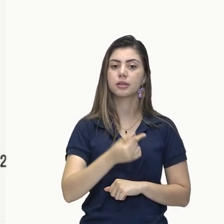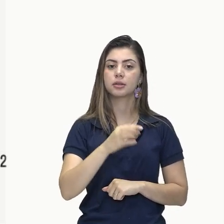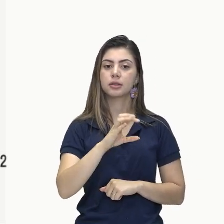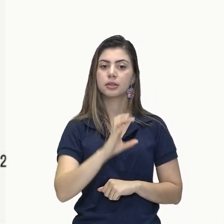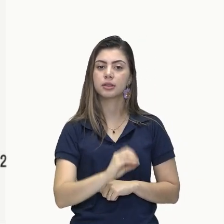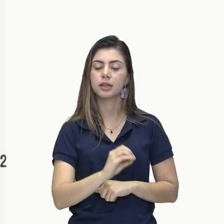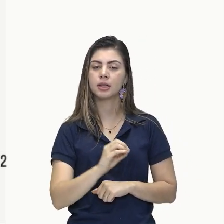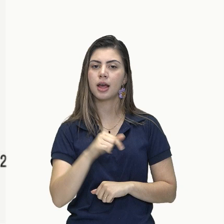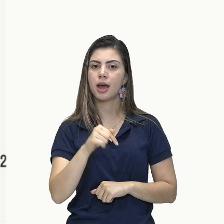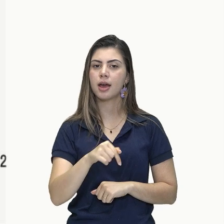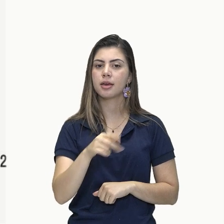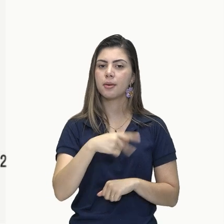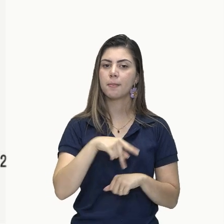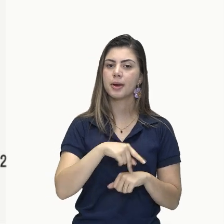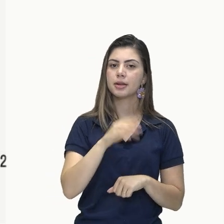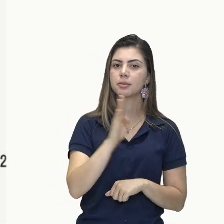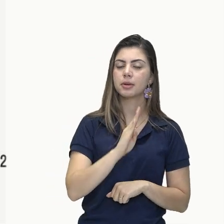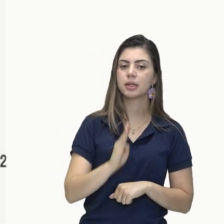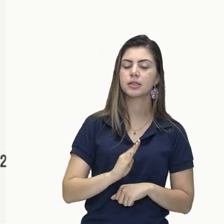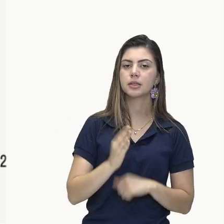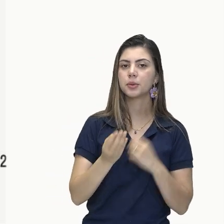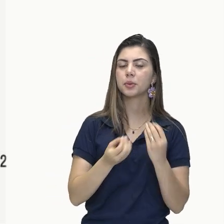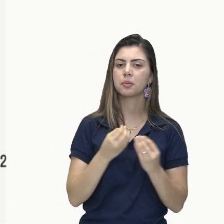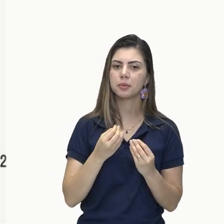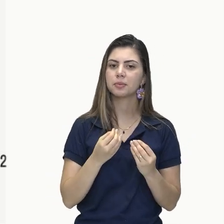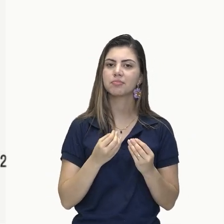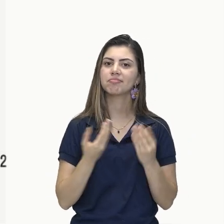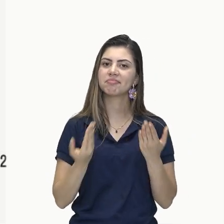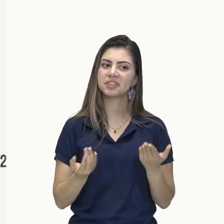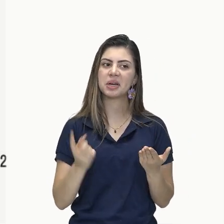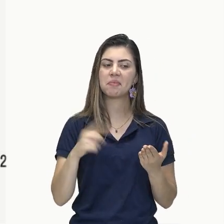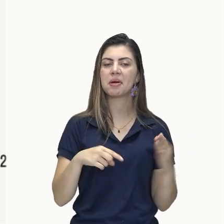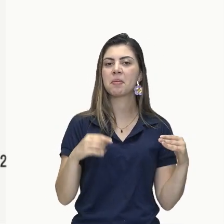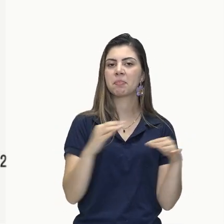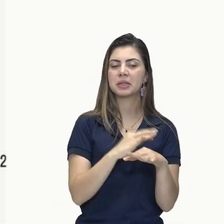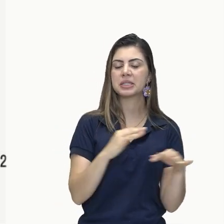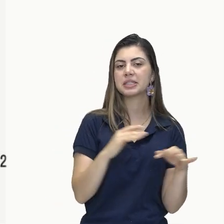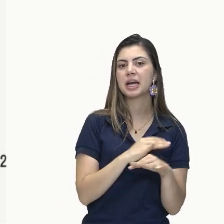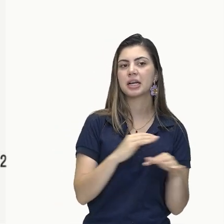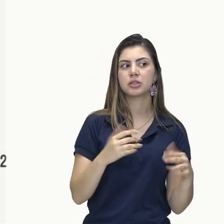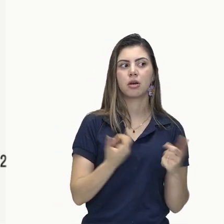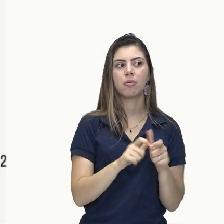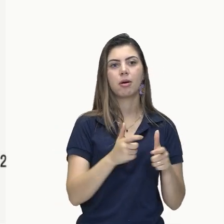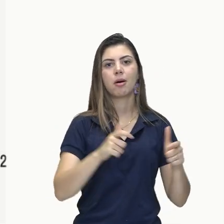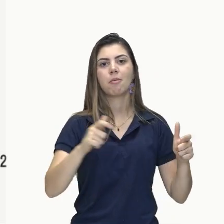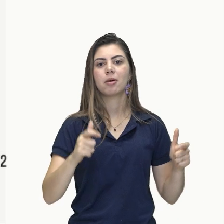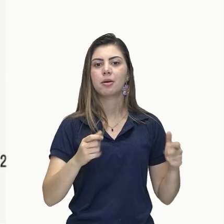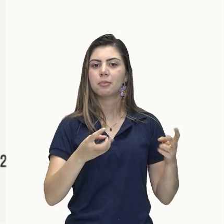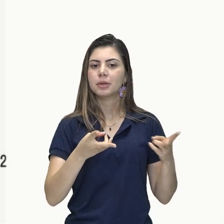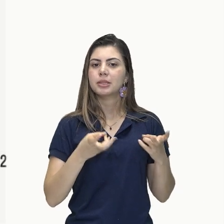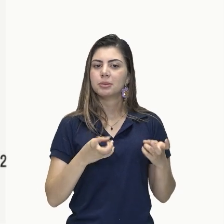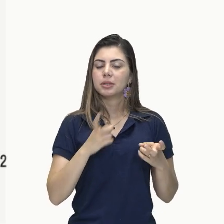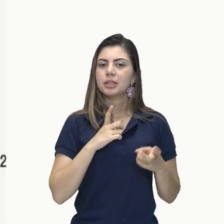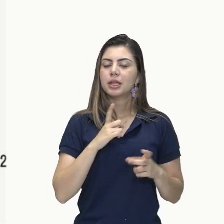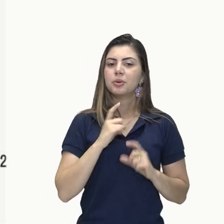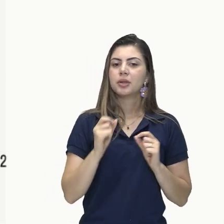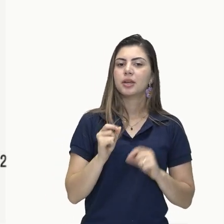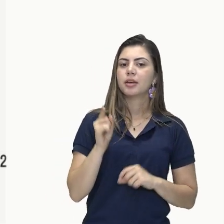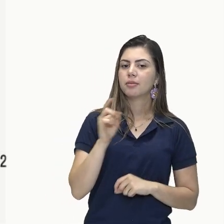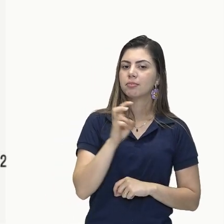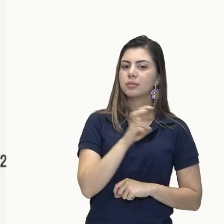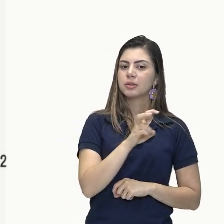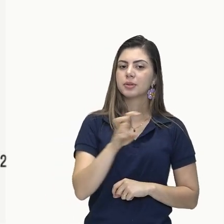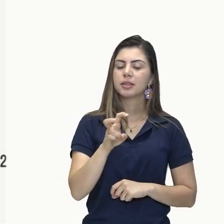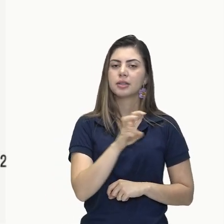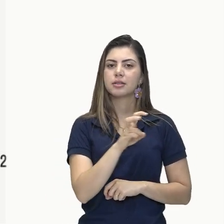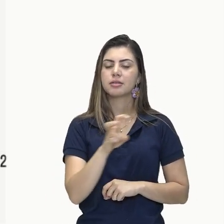o Brasil ele passou a ser um país urbanizado, onde nós temos aqui uma taxa de